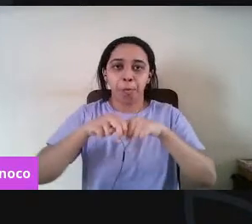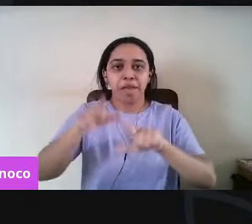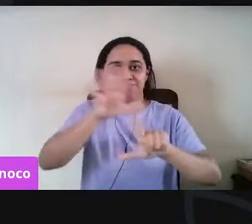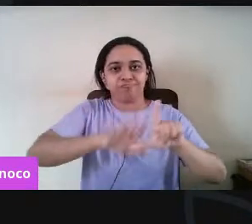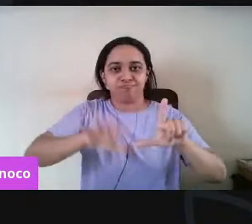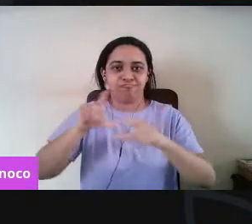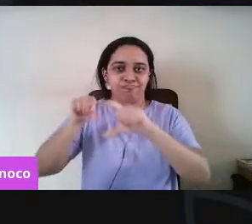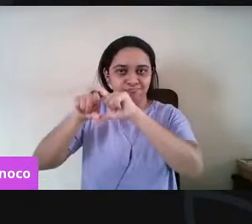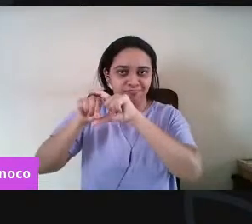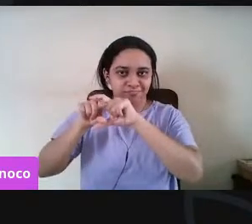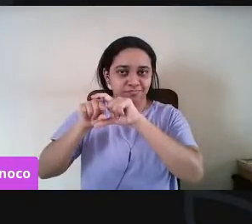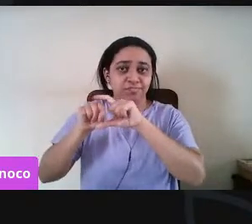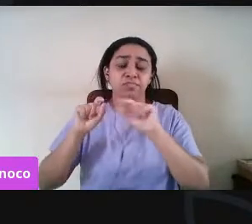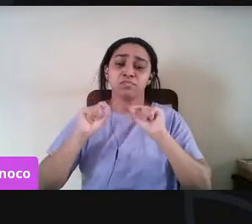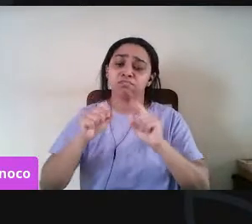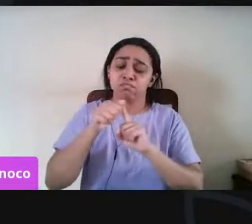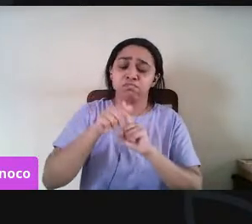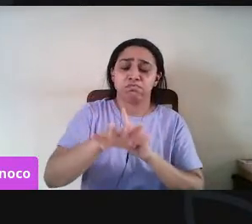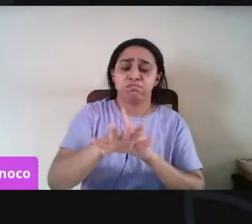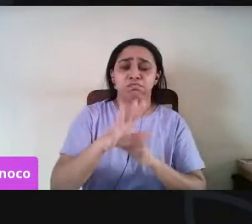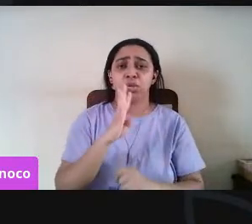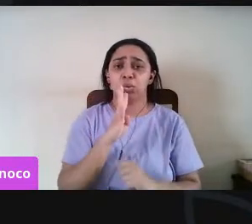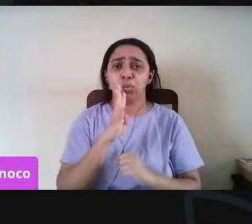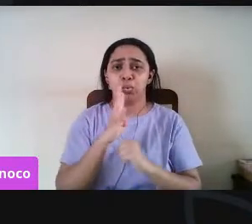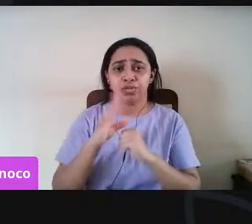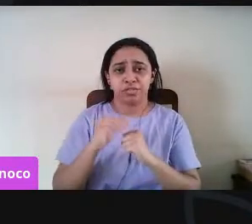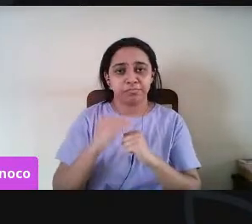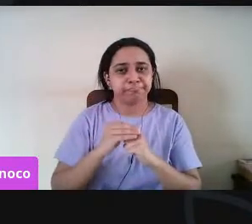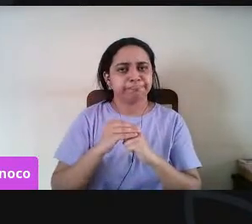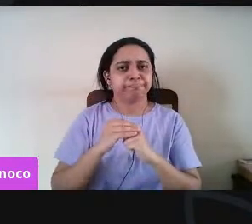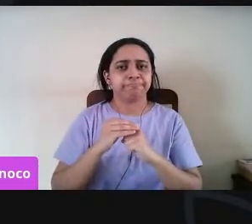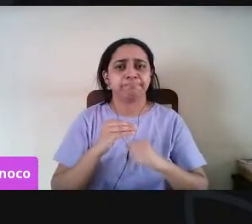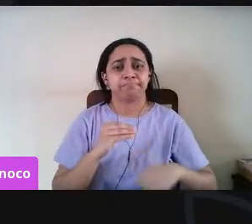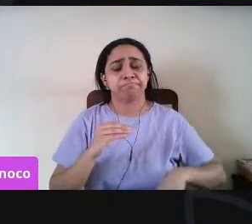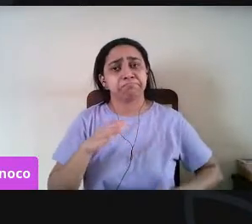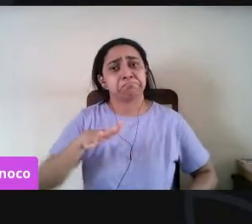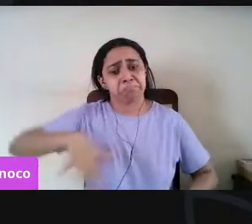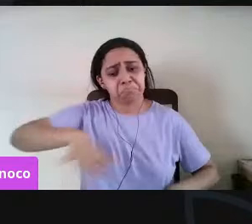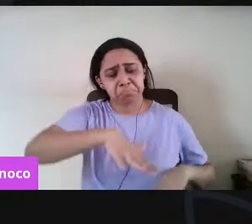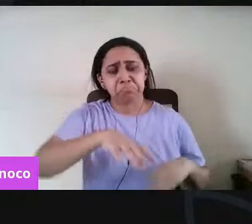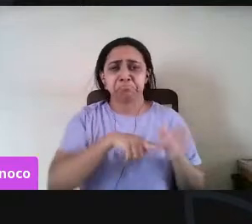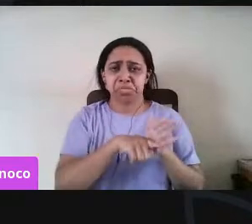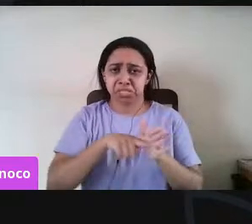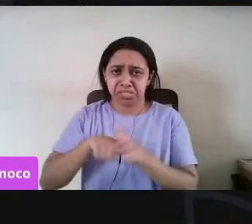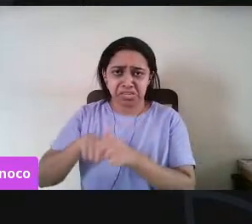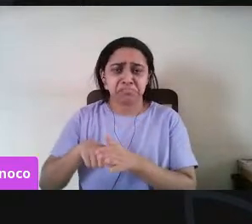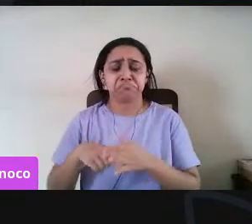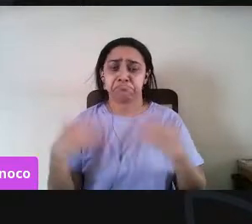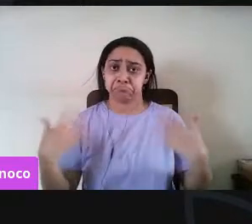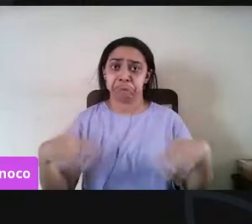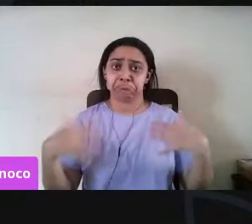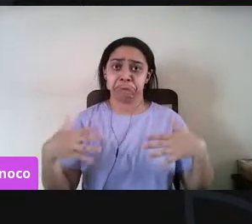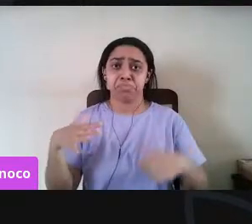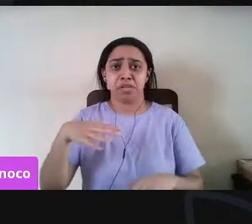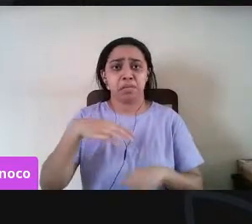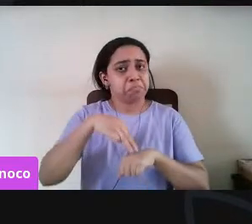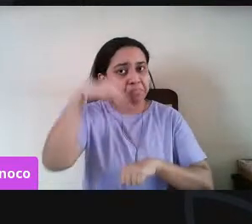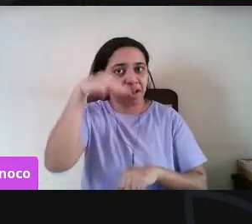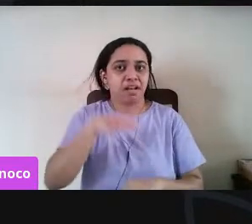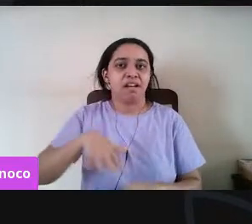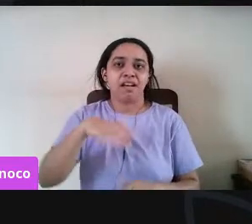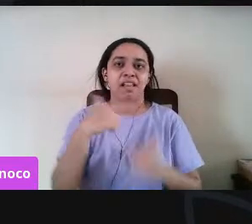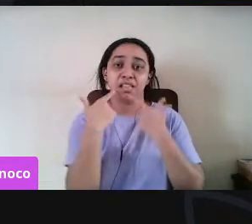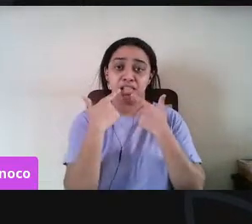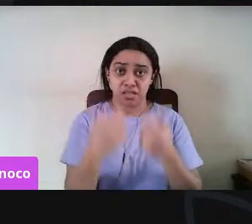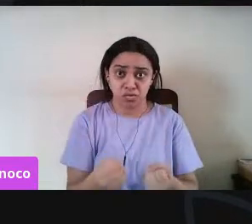repassasse conhecimento na fala de grandes mestres da linguística, né? Porque nós vimos aí, aprendemos muito. Eu acho que